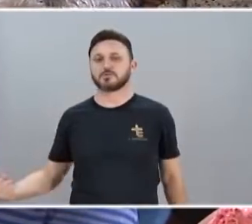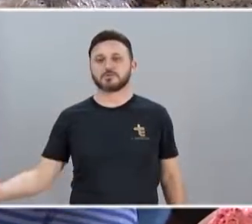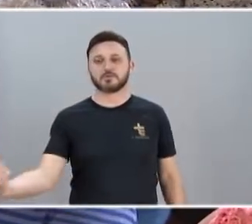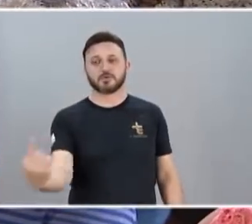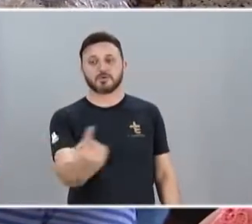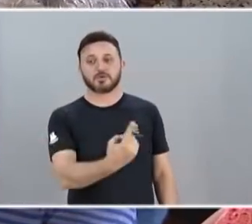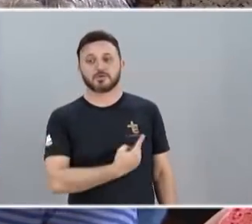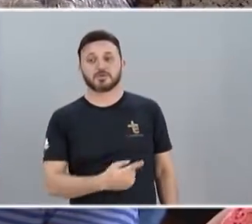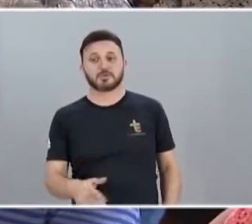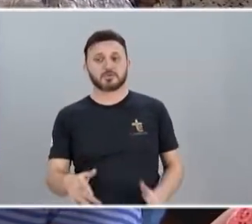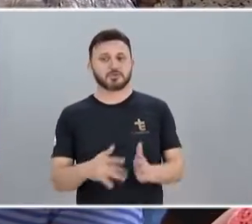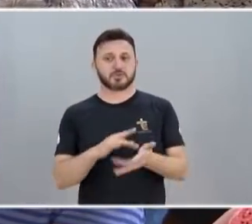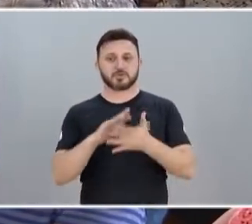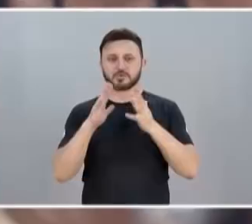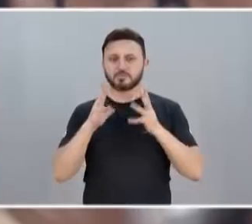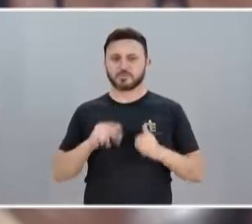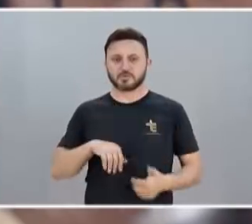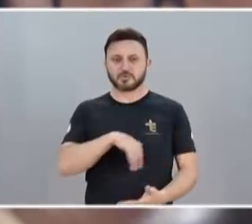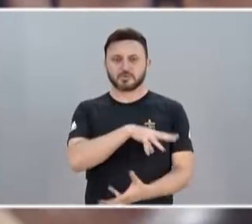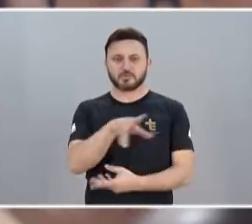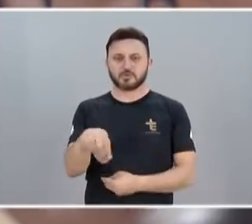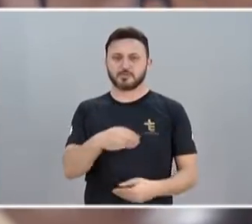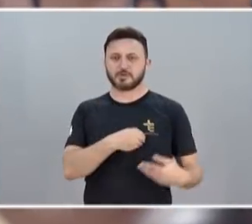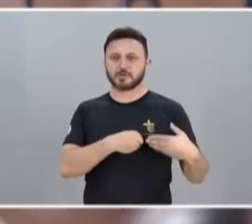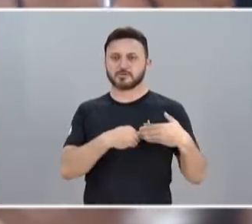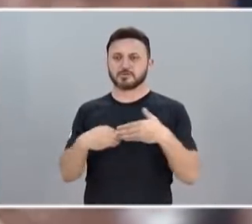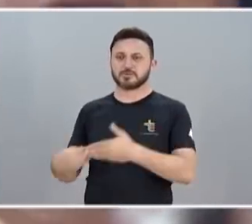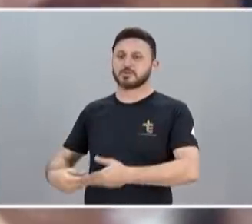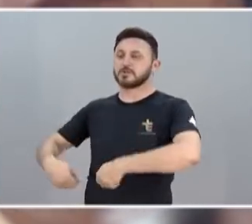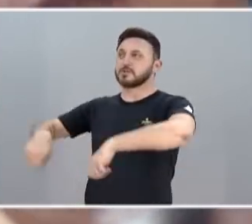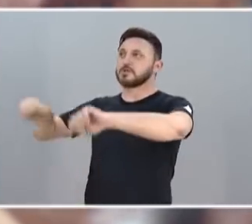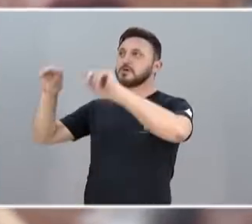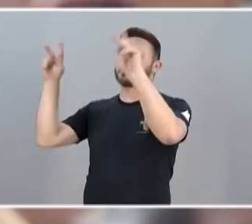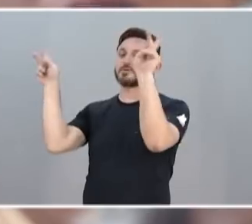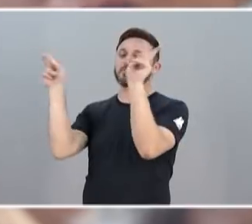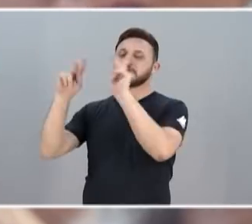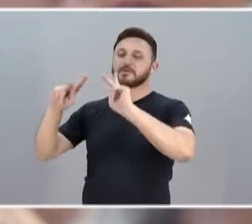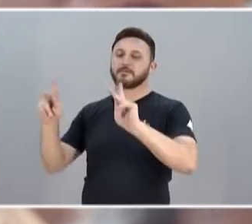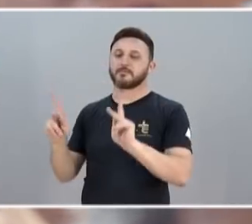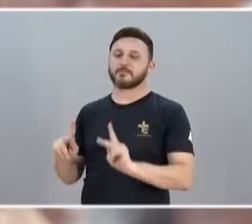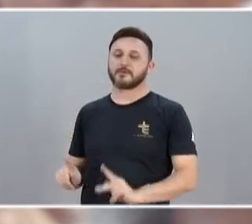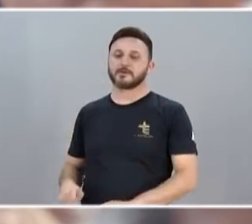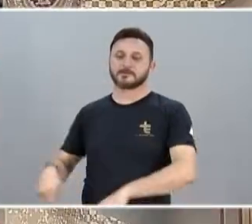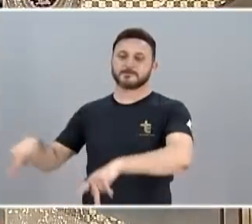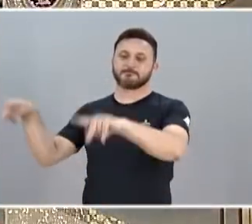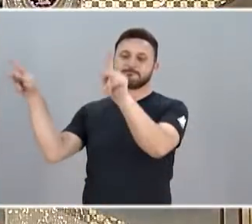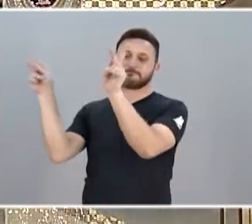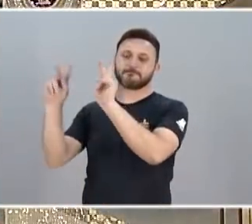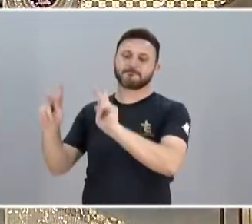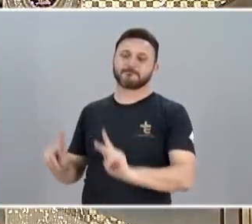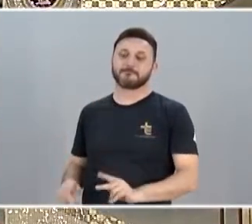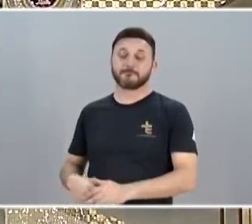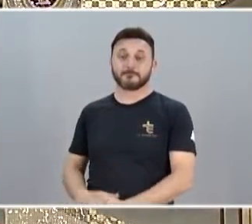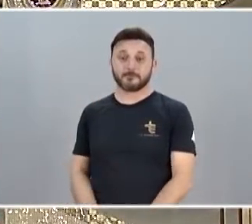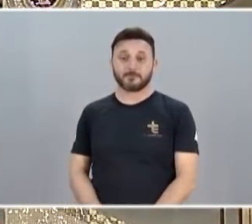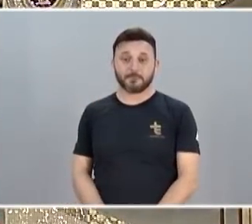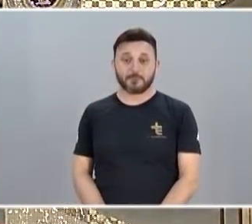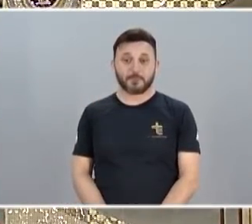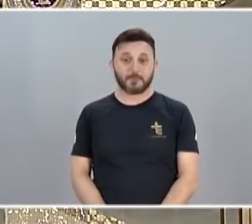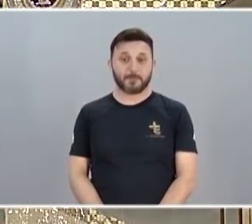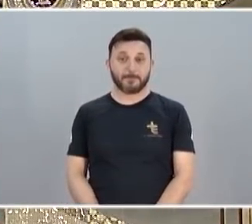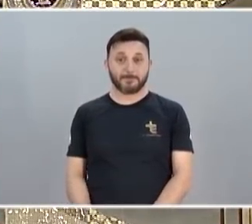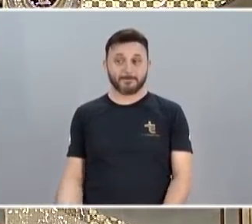mundo, tende piedade de nós. Cordeiro de Deus, que tirais o pecado do mundo, dai-nos a paz.